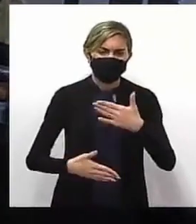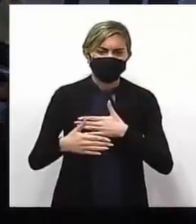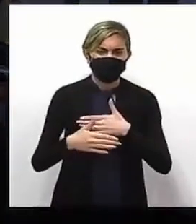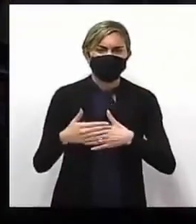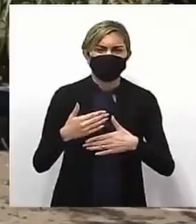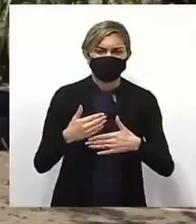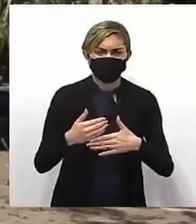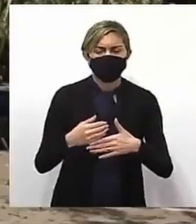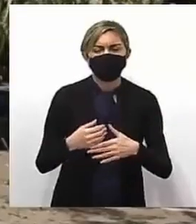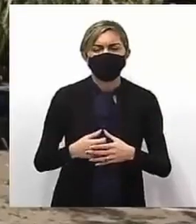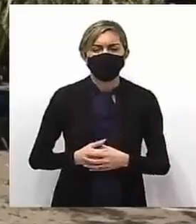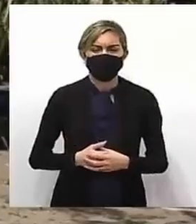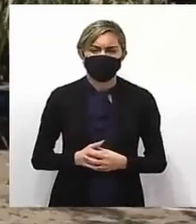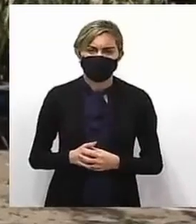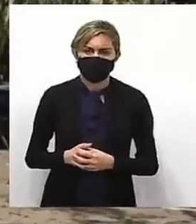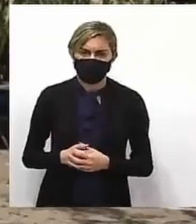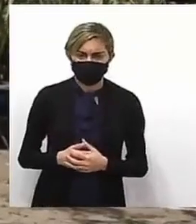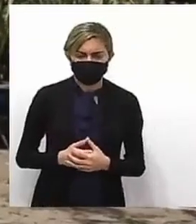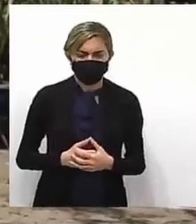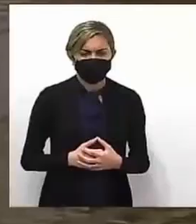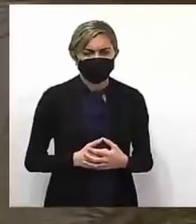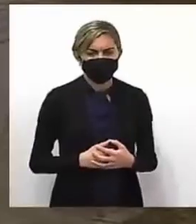meu sentimento.